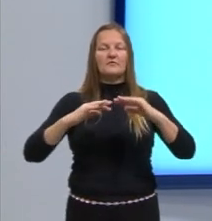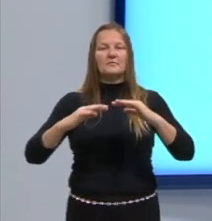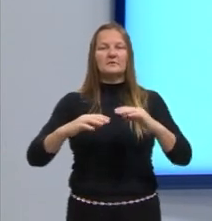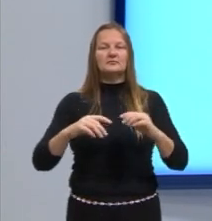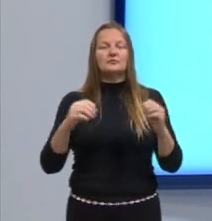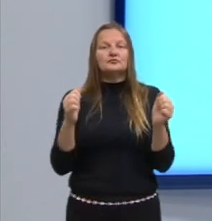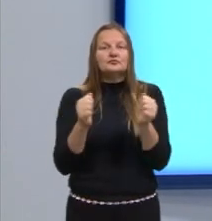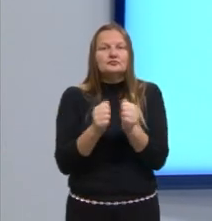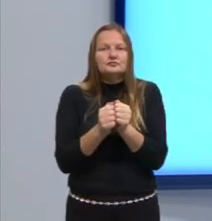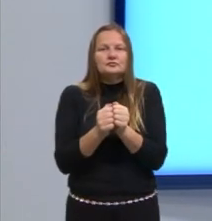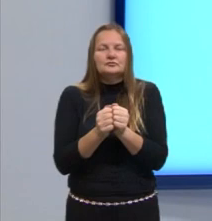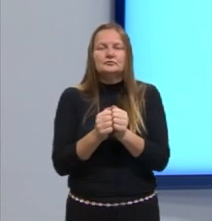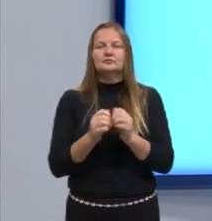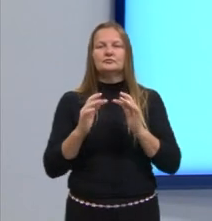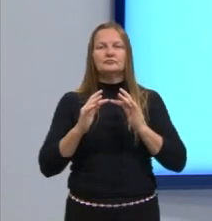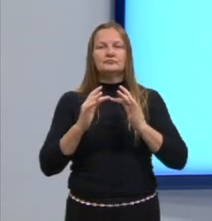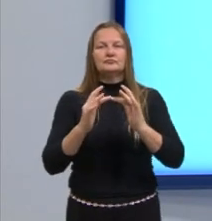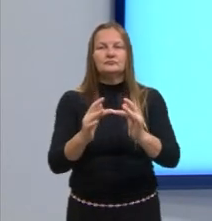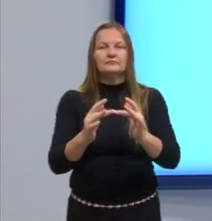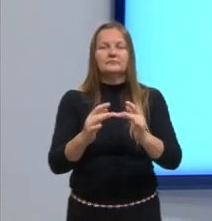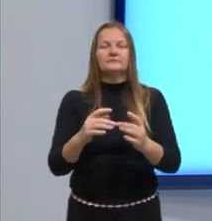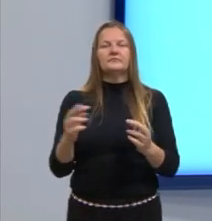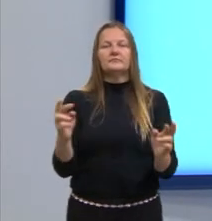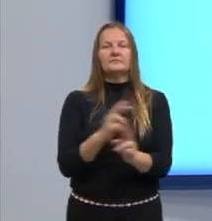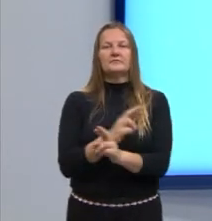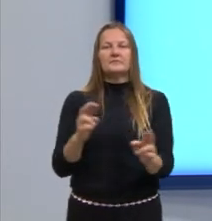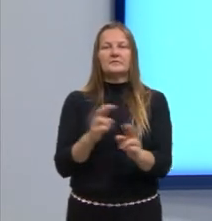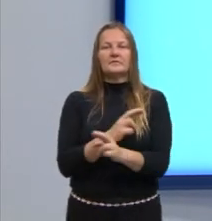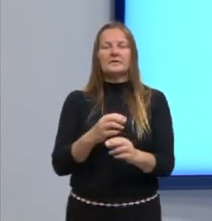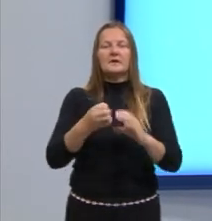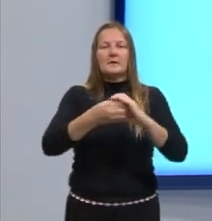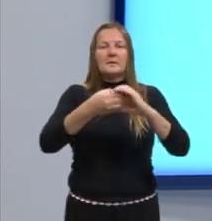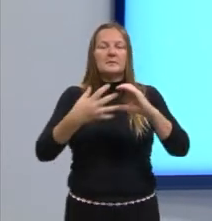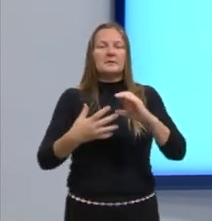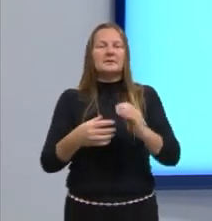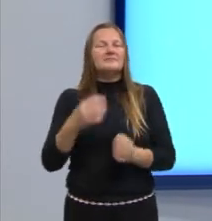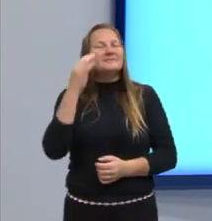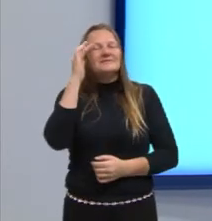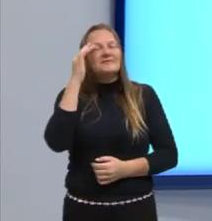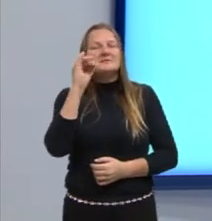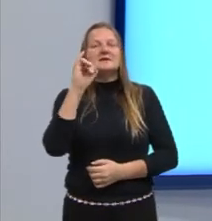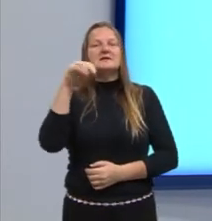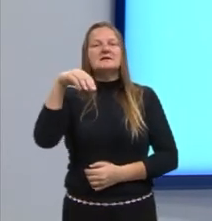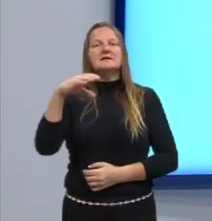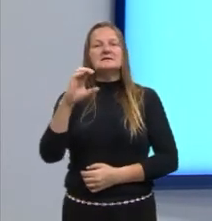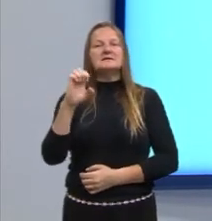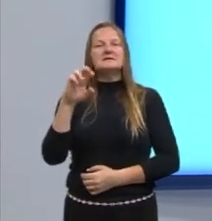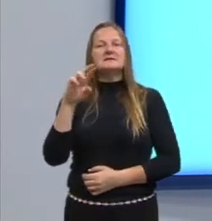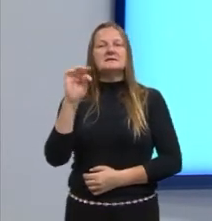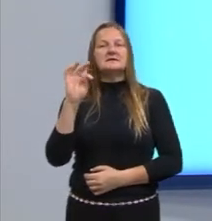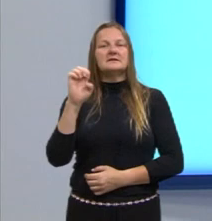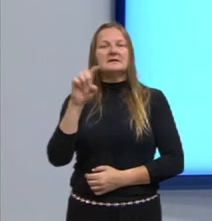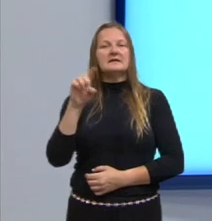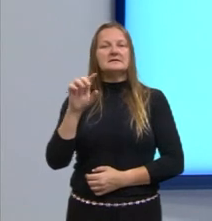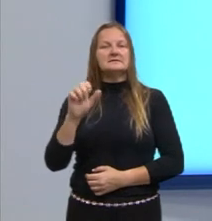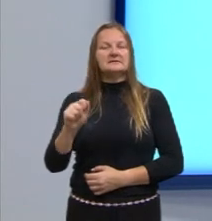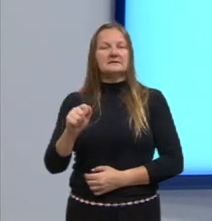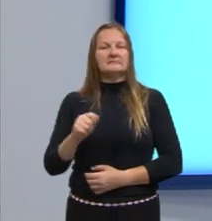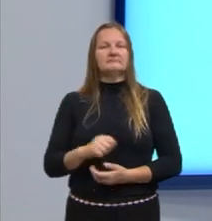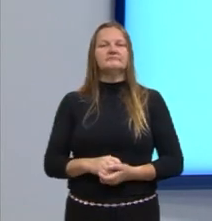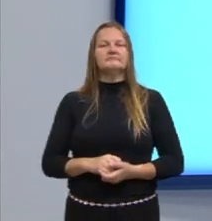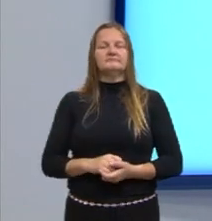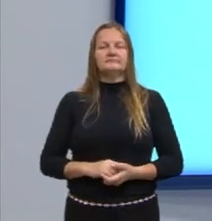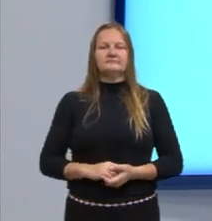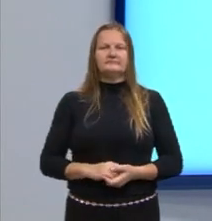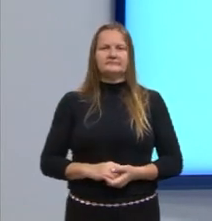simultâneo isso aqui está relacionado né com o princípio da incerteza que foi proposto por haiseber que a gente já falou antes sobre